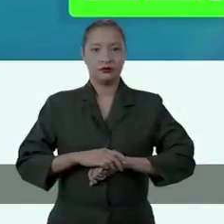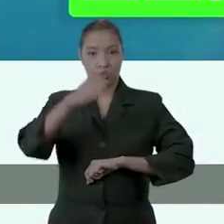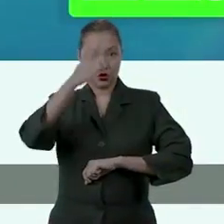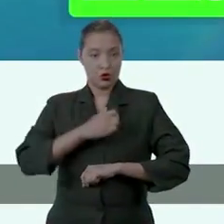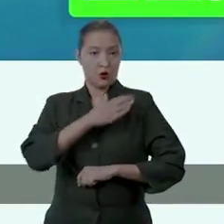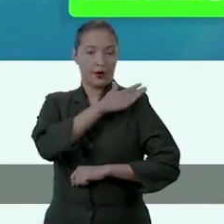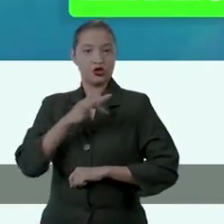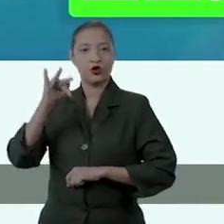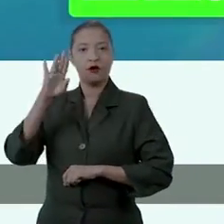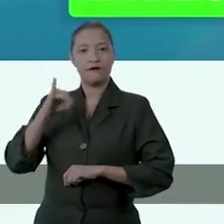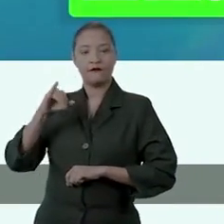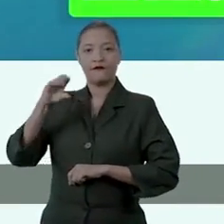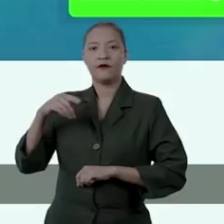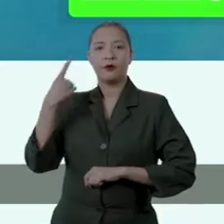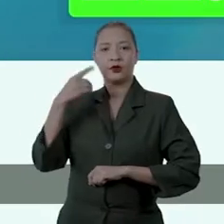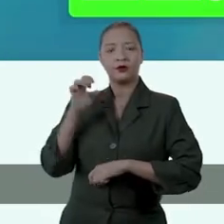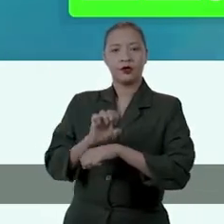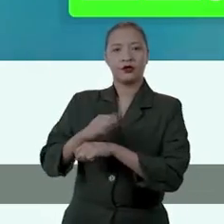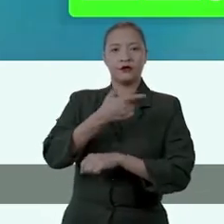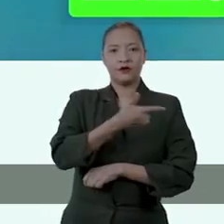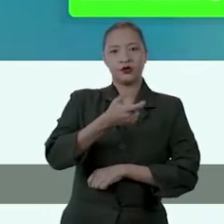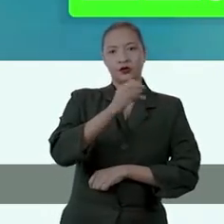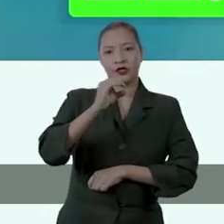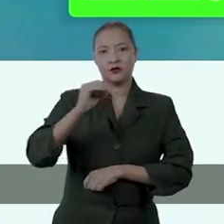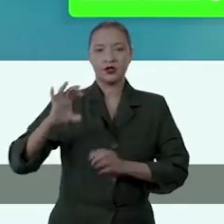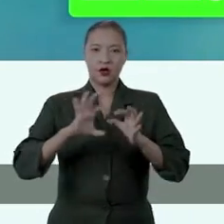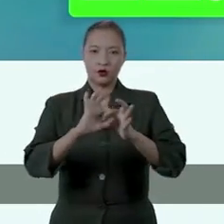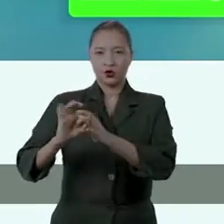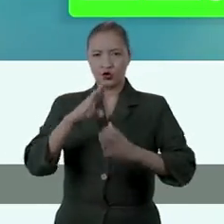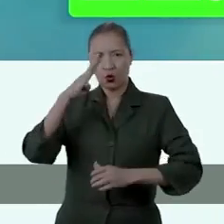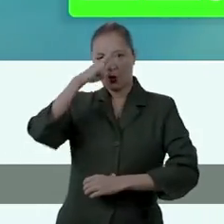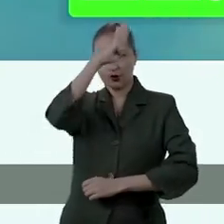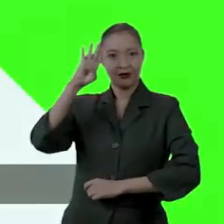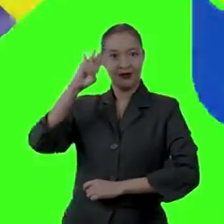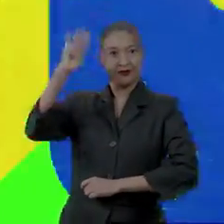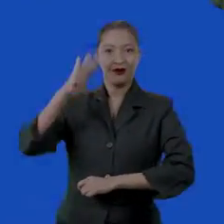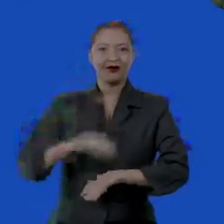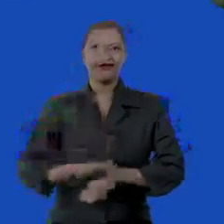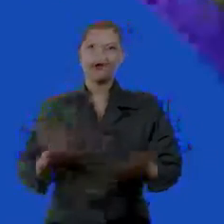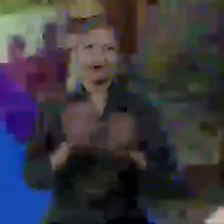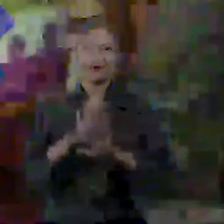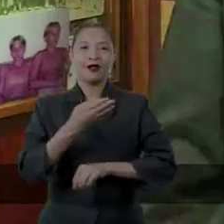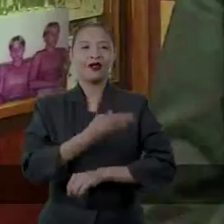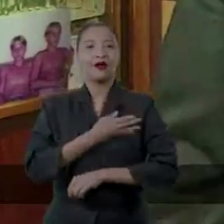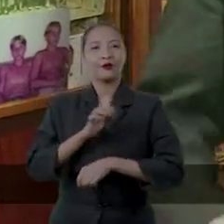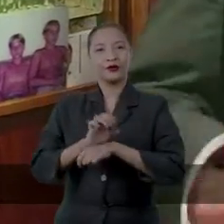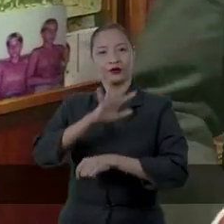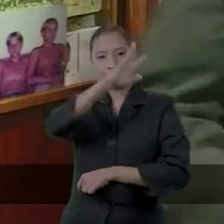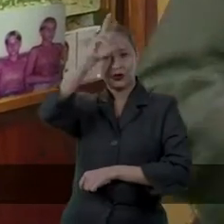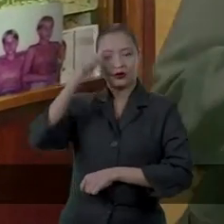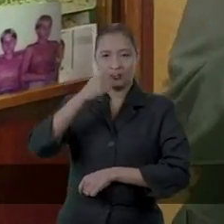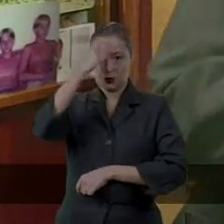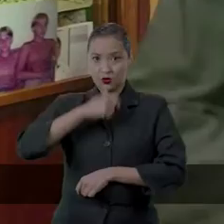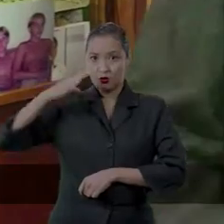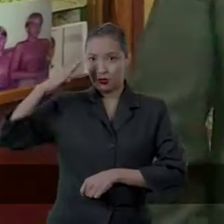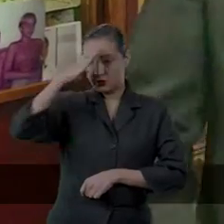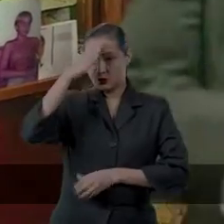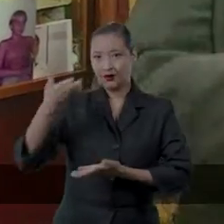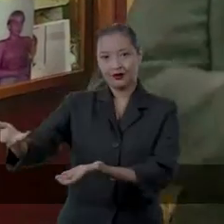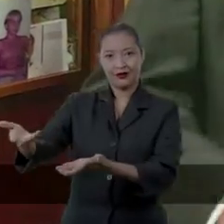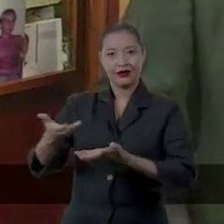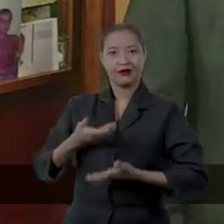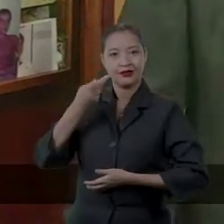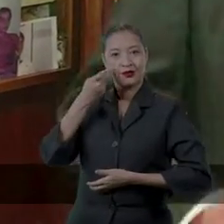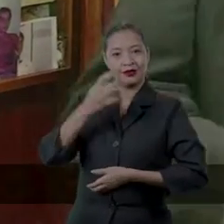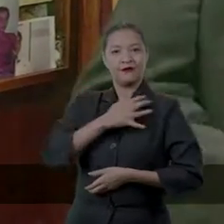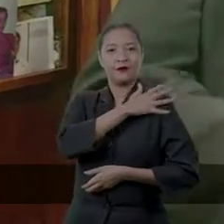sou o Major Fábio Russo, deputado estadual, 22000. Fechado com Bolsonaro. Selva! Olá, amigos do estado do Amazonas, Jair Bolsonaro. Estou recebendo aqui mais uma